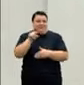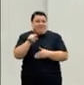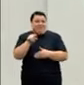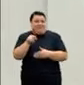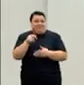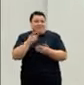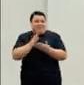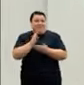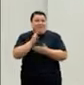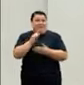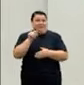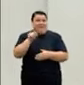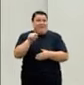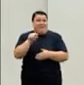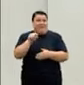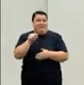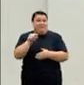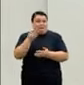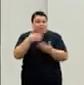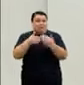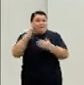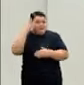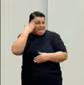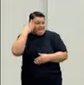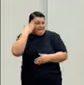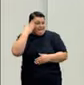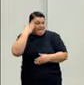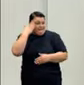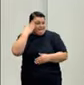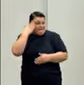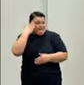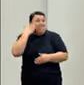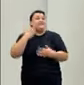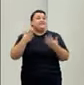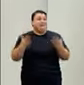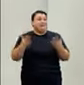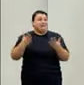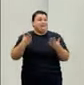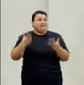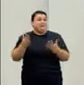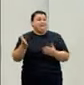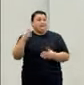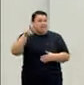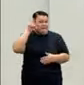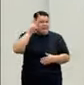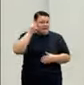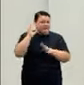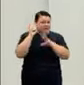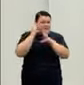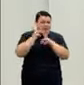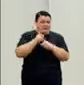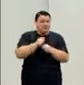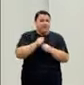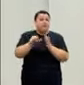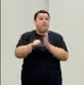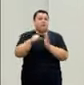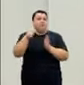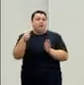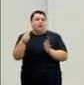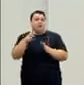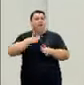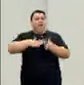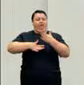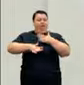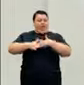E aí, como é que tá? Tá tudo na ponta da língua, pessoal? Então, vamos relembrar. E, primeira coisa, né?